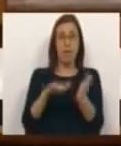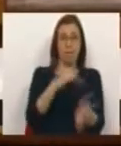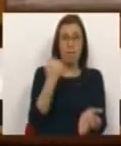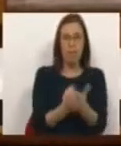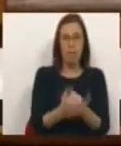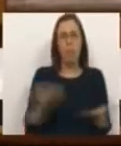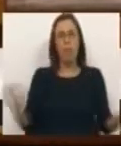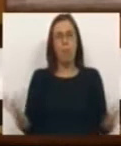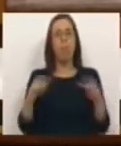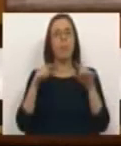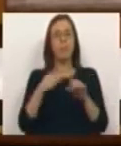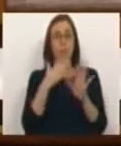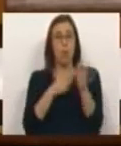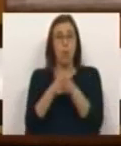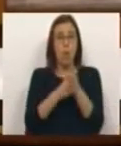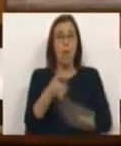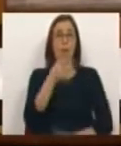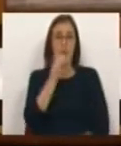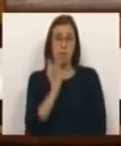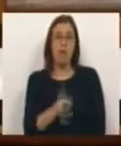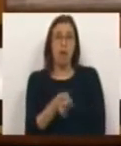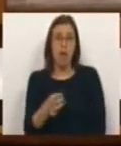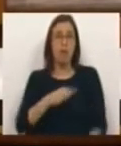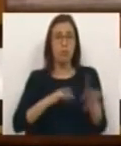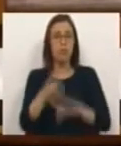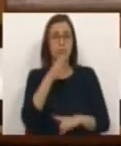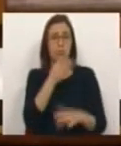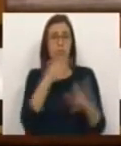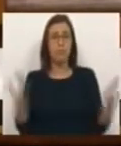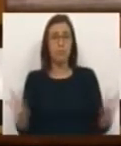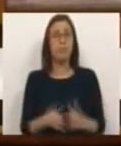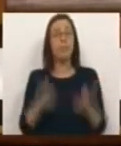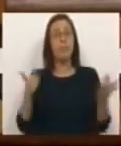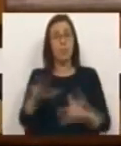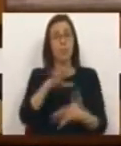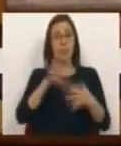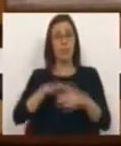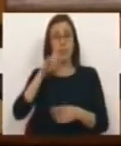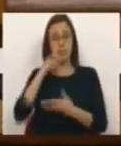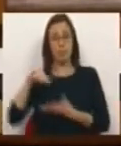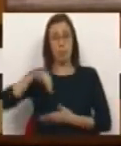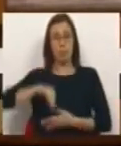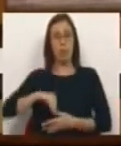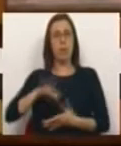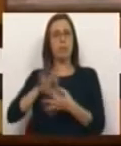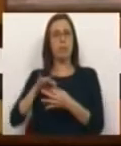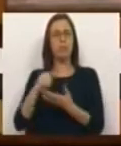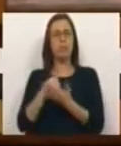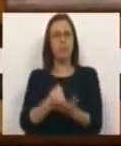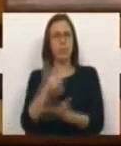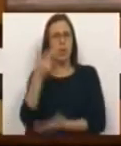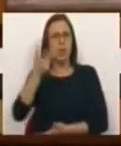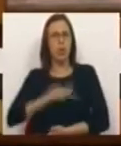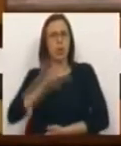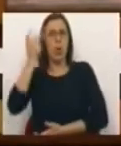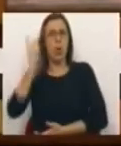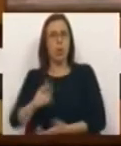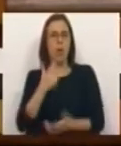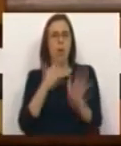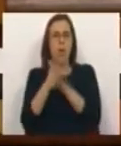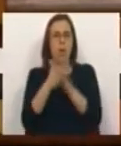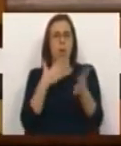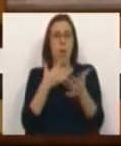permanentes. É da exploração que falamos, senhoras e senhores deputados. E no caso dos bolseiros doutorados, de uma exploração requintada